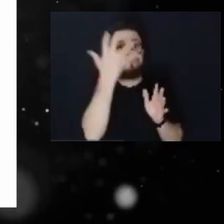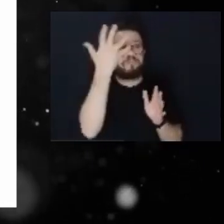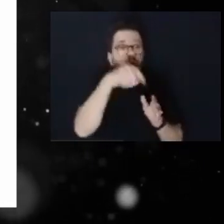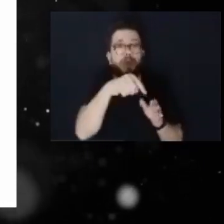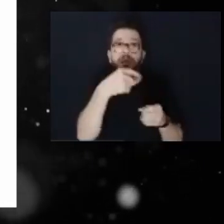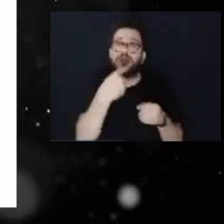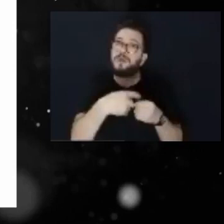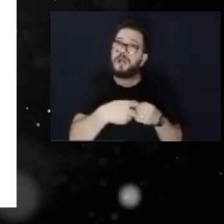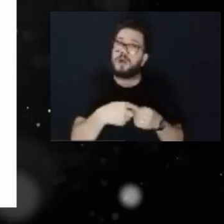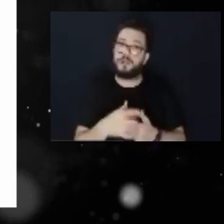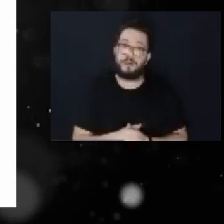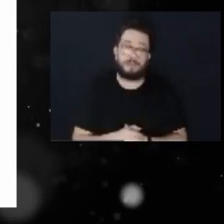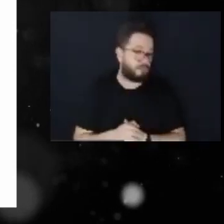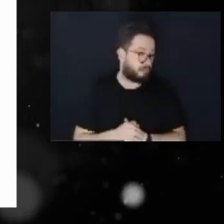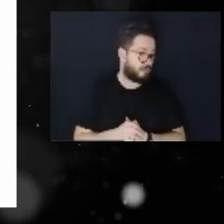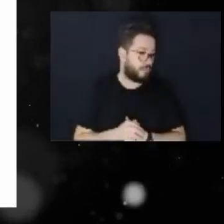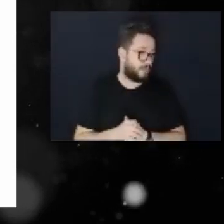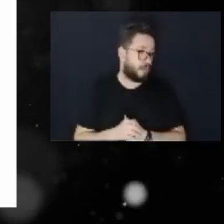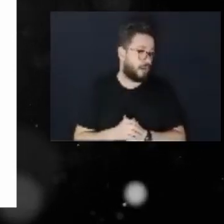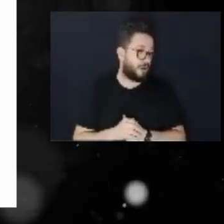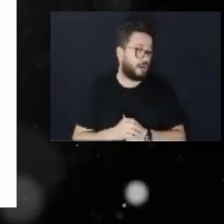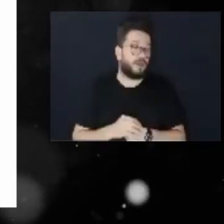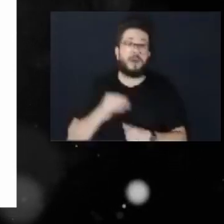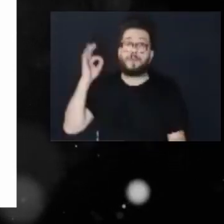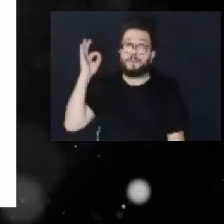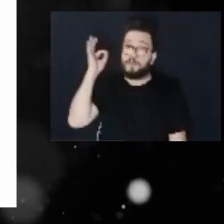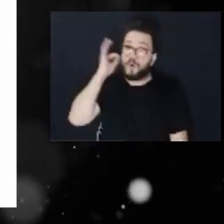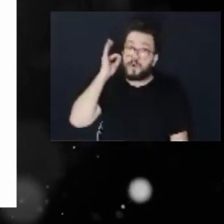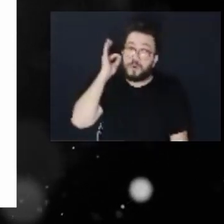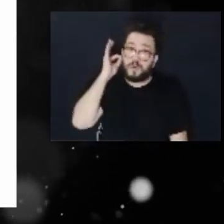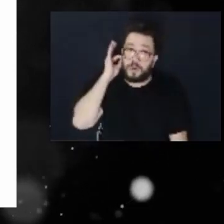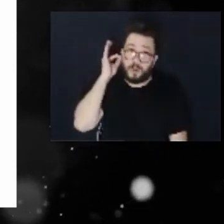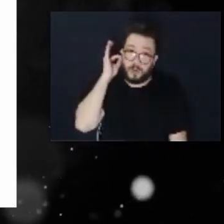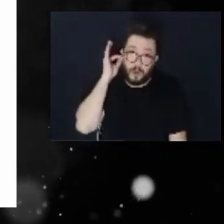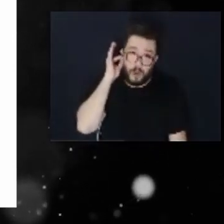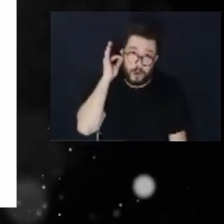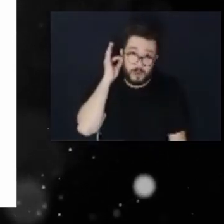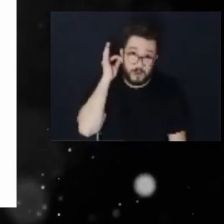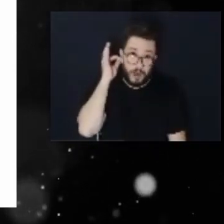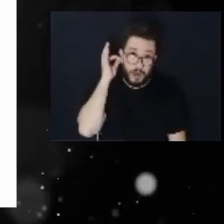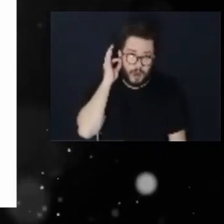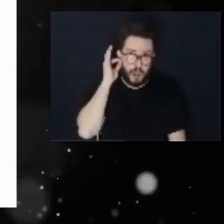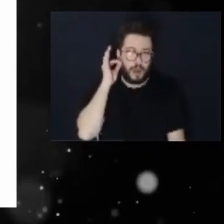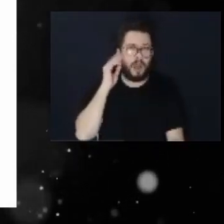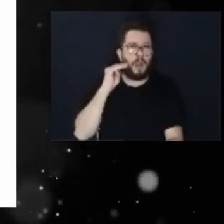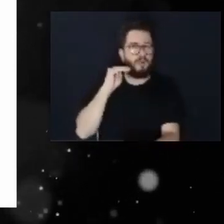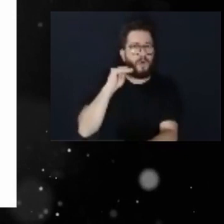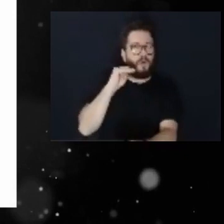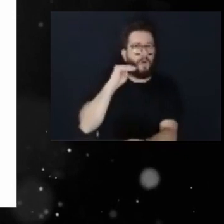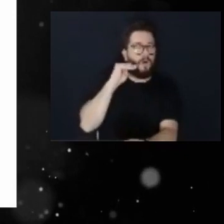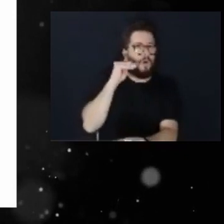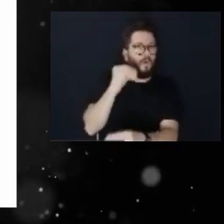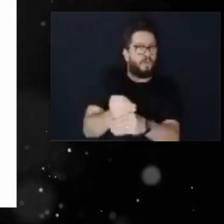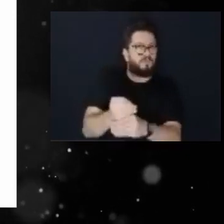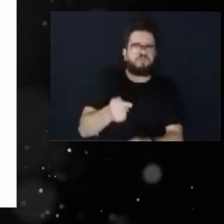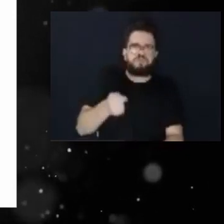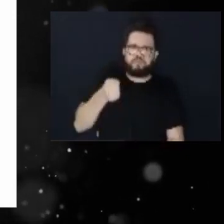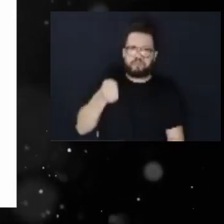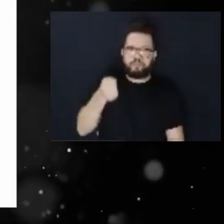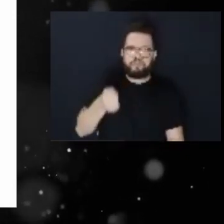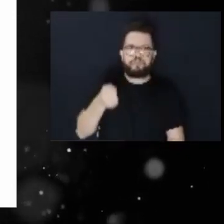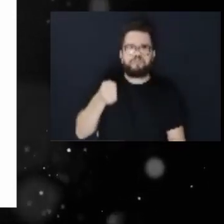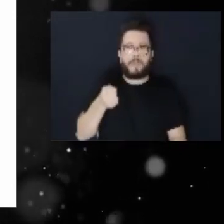Ponta Grossa evidenciou um isolamento social drástico em março, nitidamente